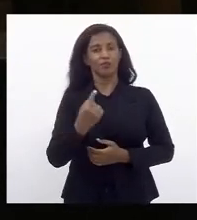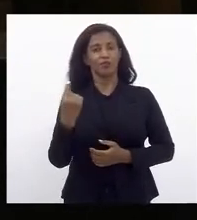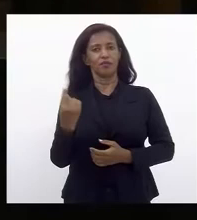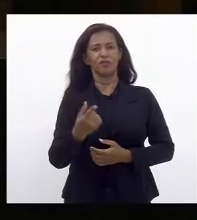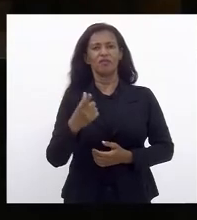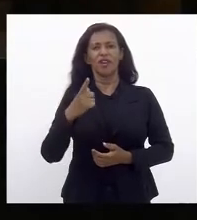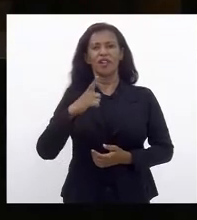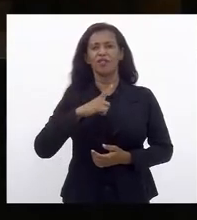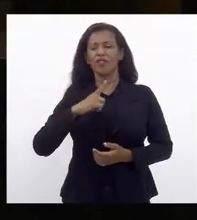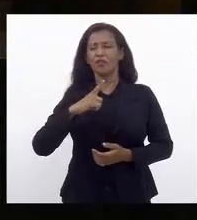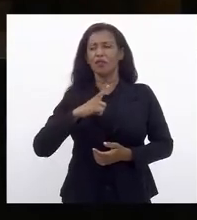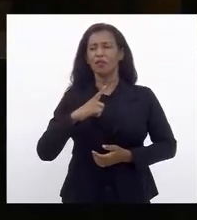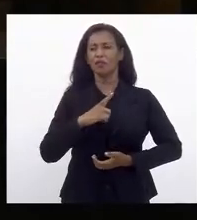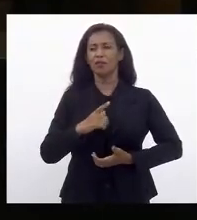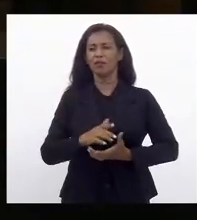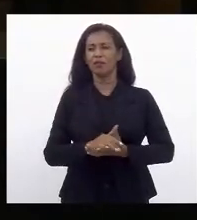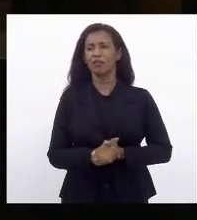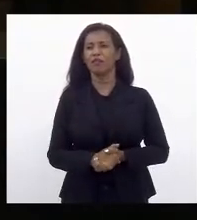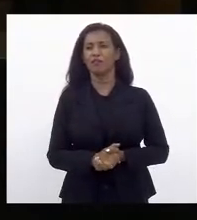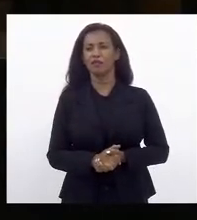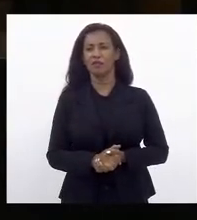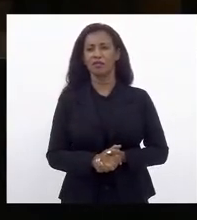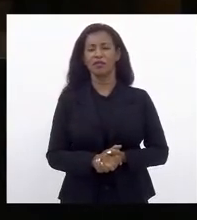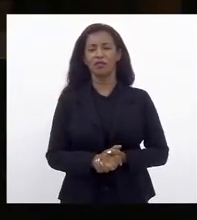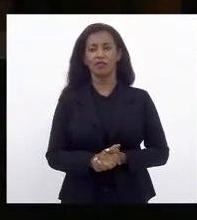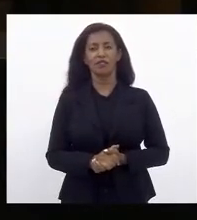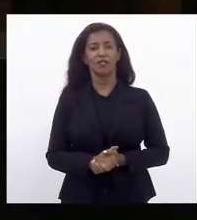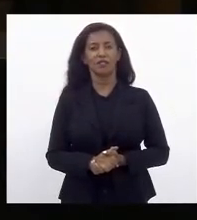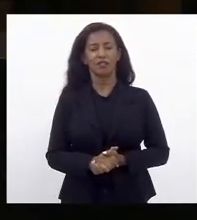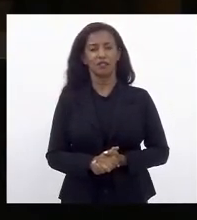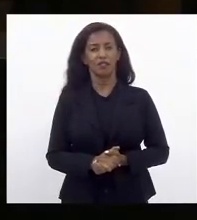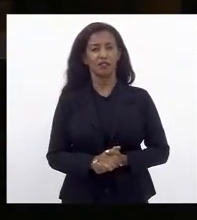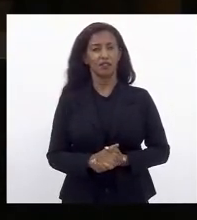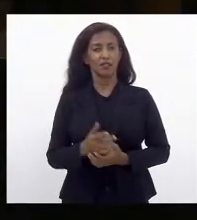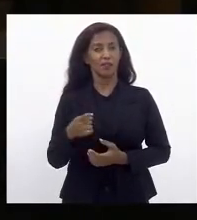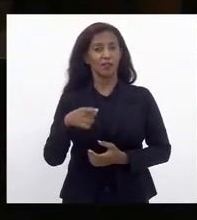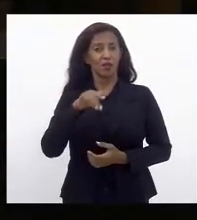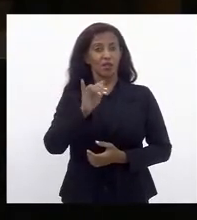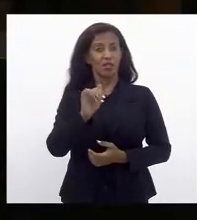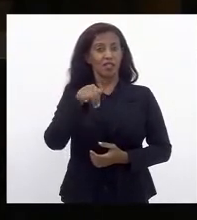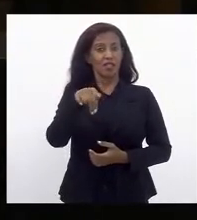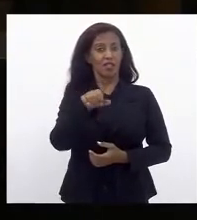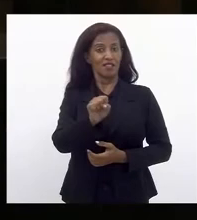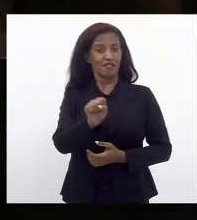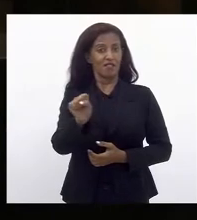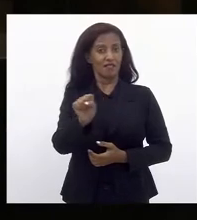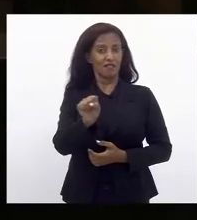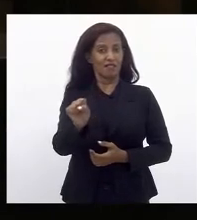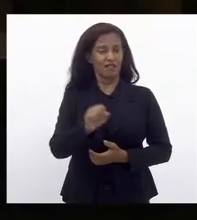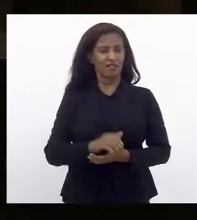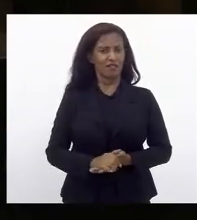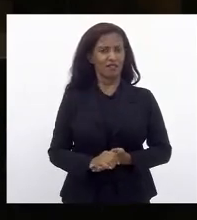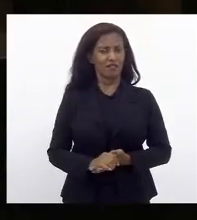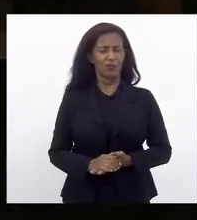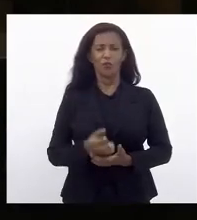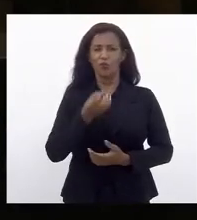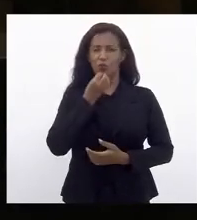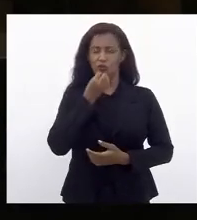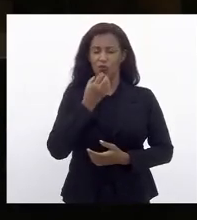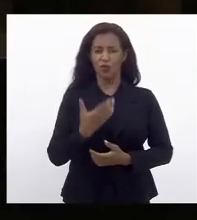um atendimento na área de saúde pelo INSS. Muito bom.